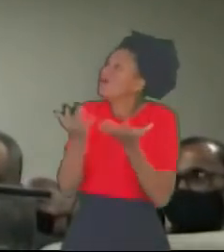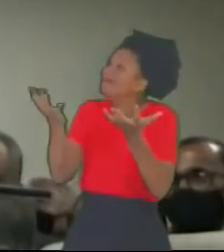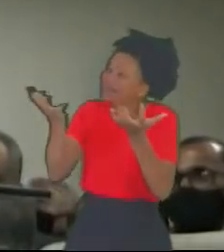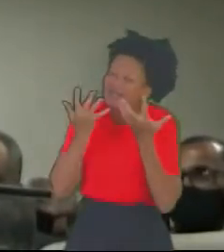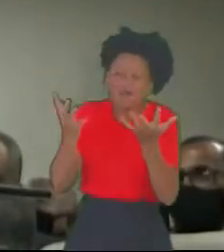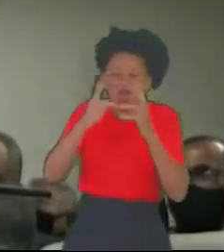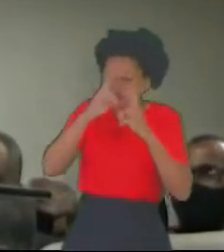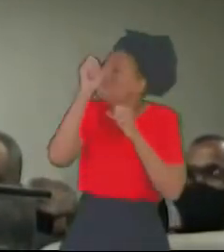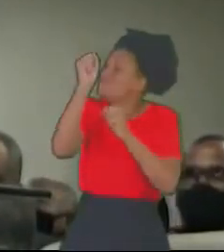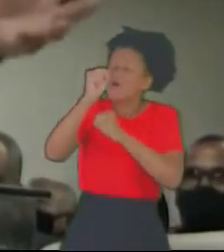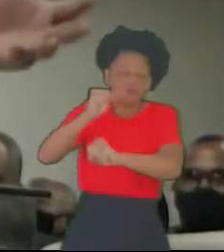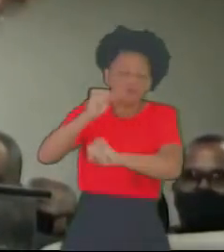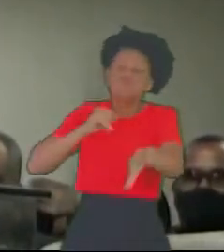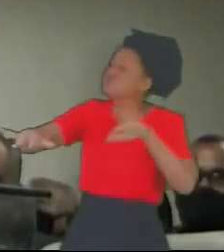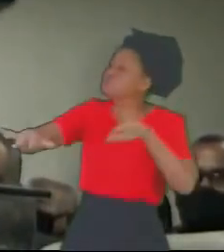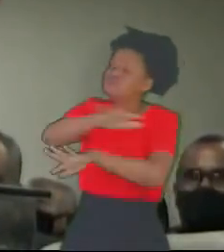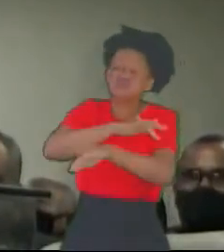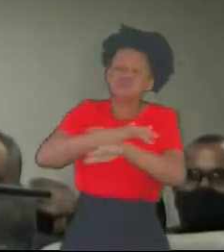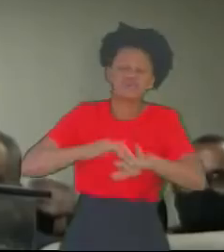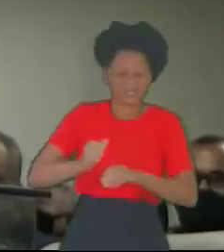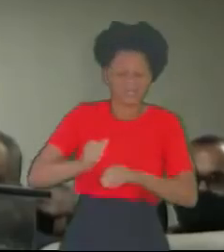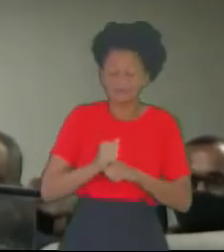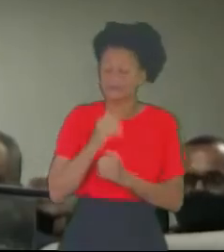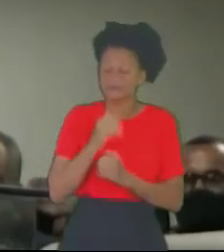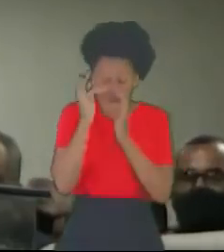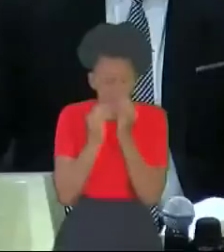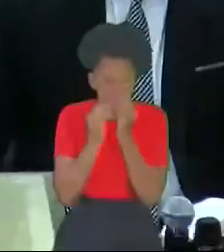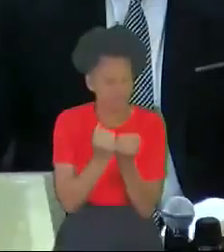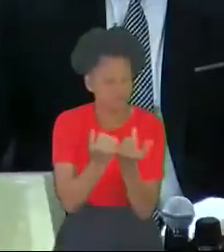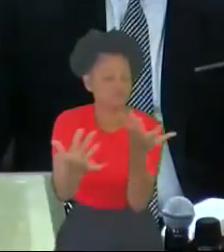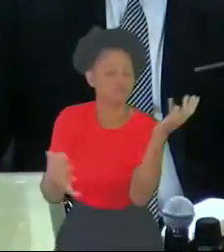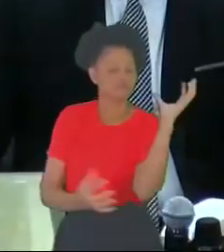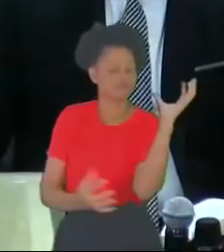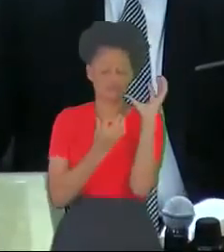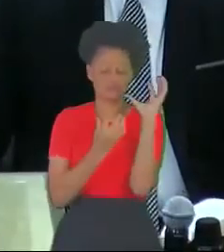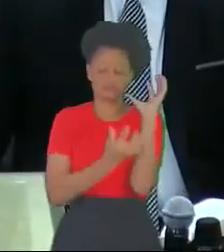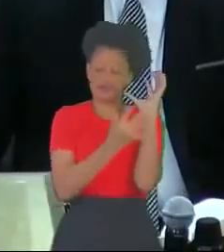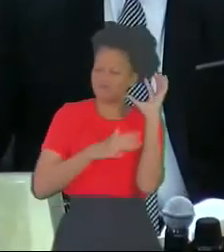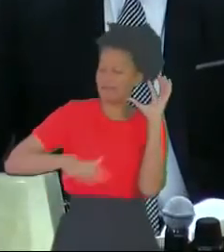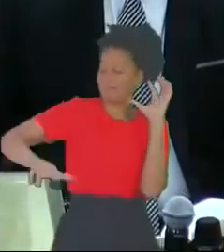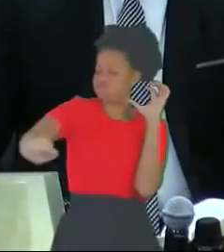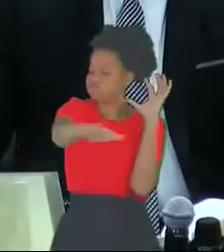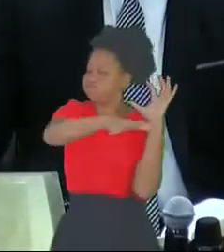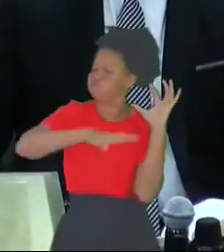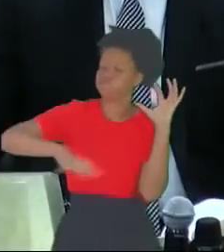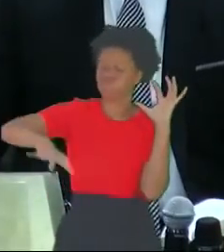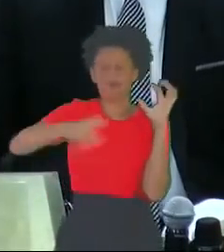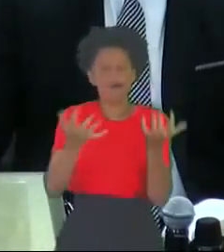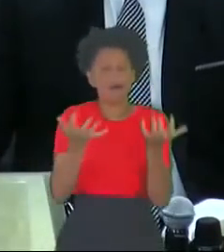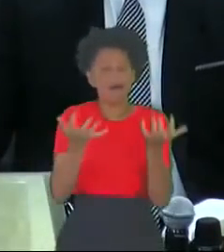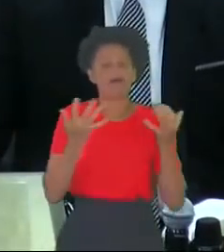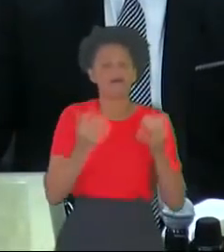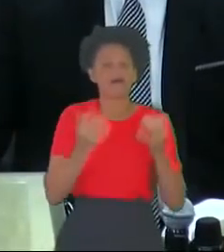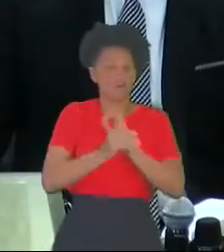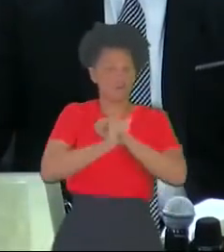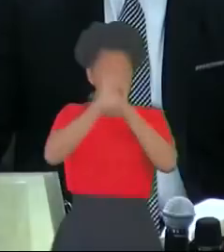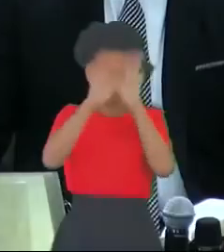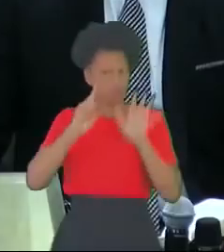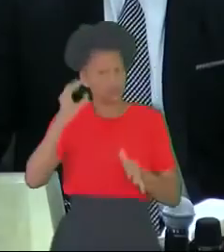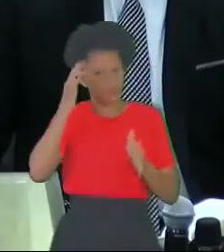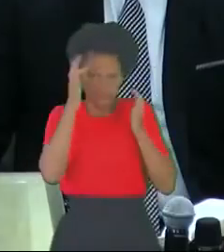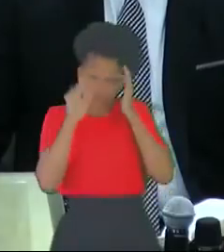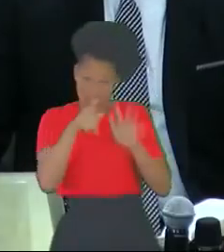forte do noivo atuando no jardim. Glória a Deus. Meus irmãos, eu não sei se vocês têm esse